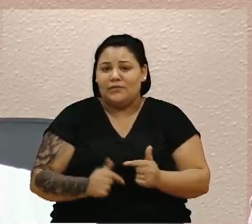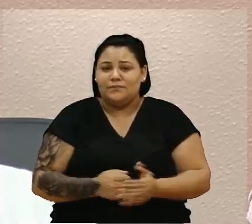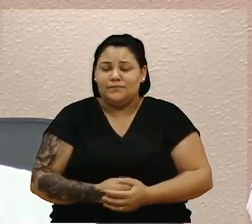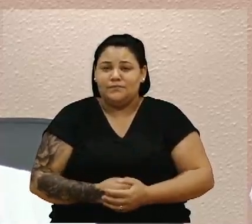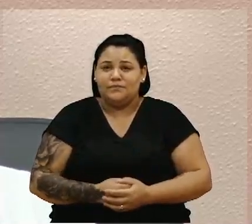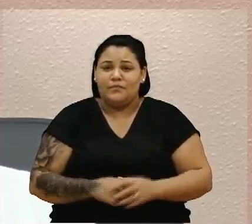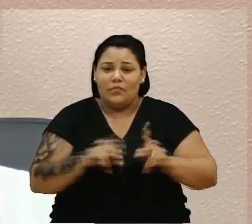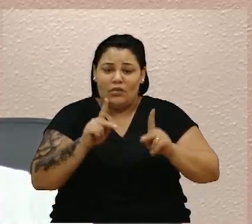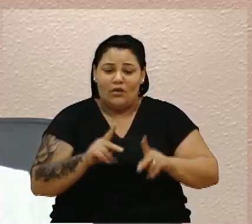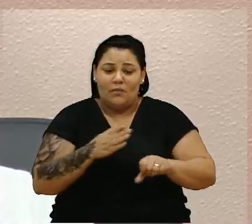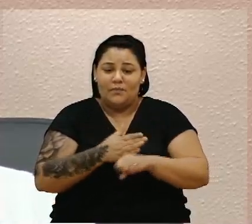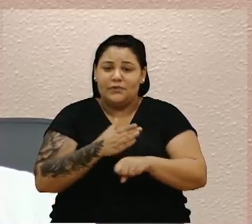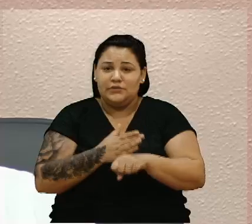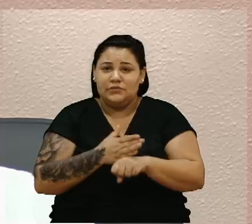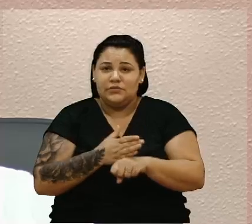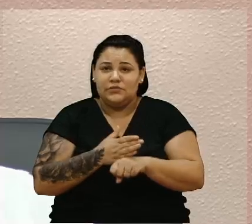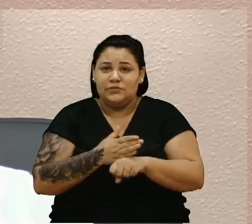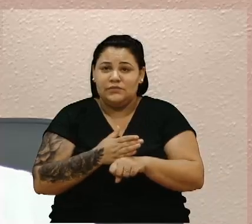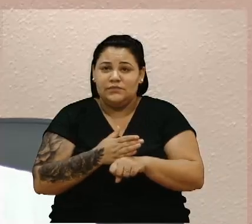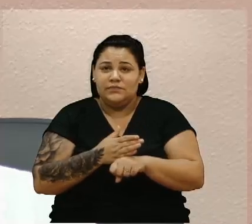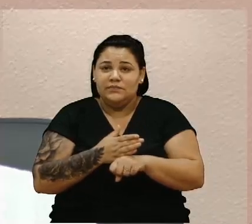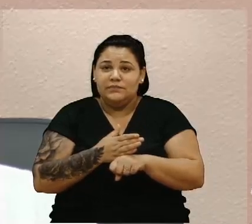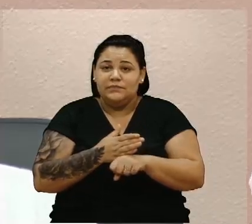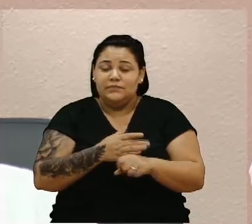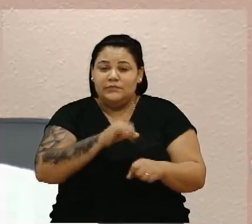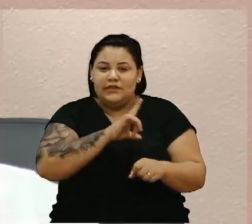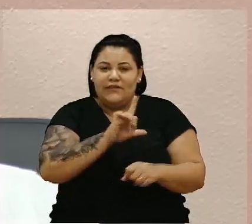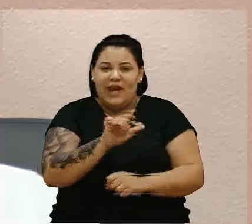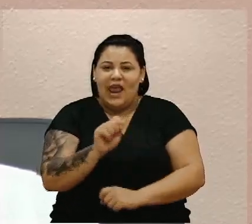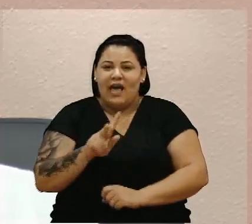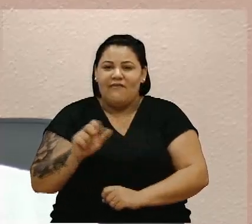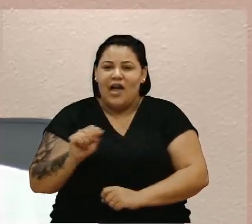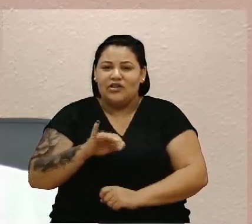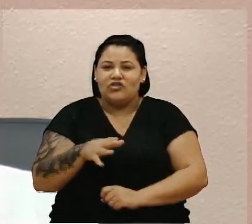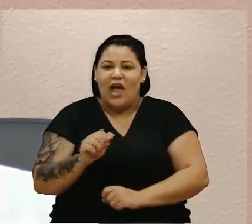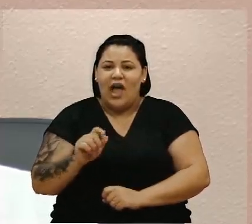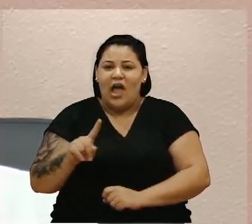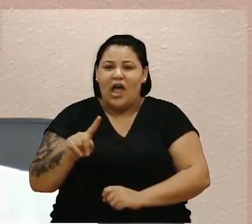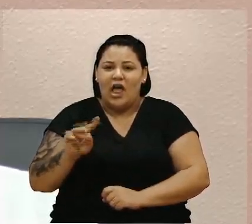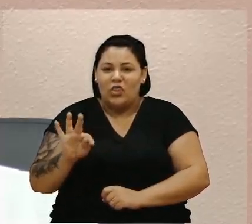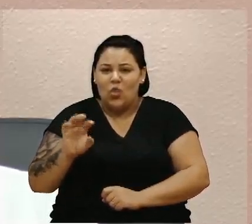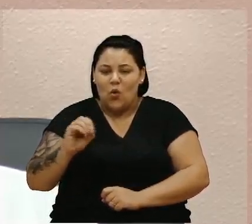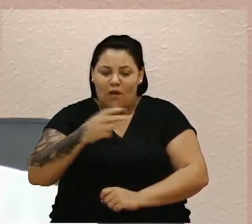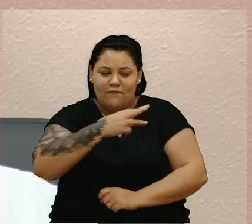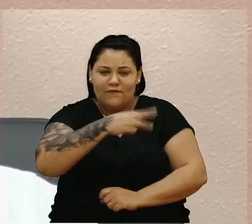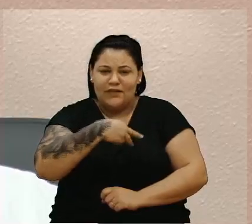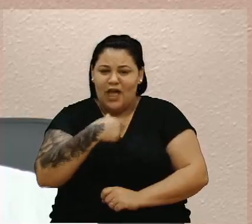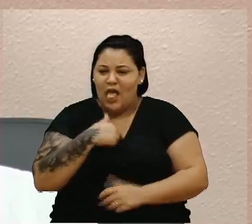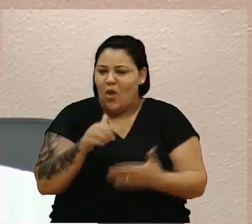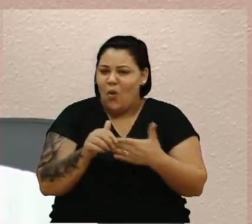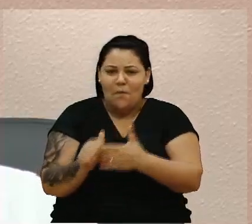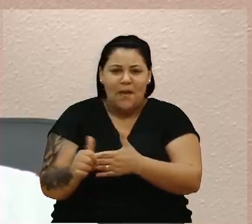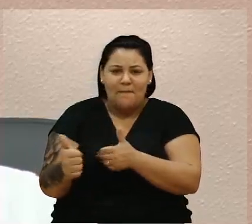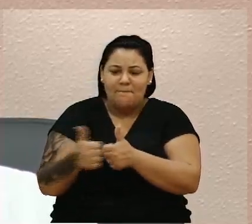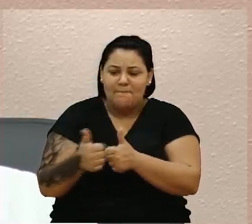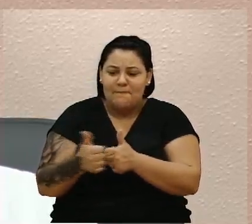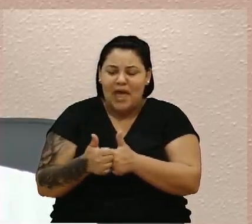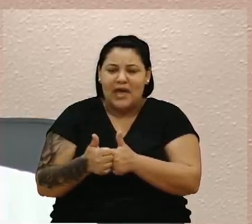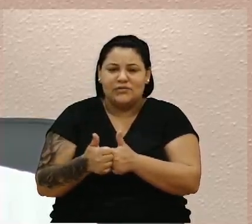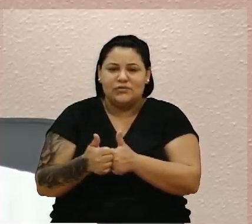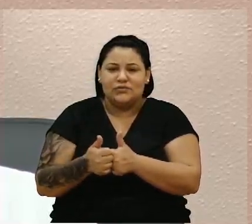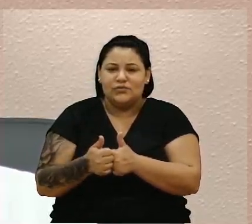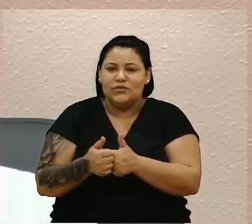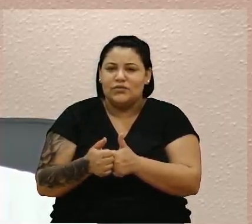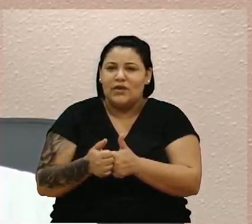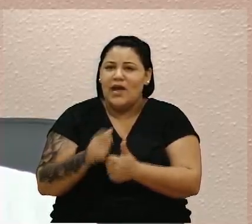elegeu nas custas da tal da Lava Jato da Avisat. Eu acompanhei de perto, ali na Senlic, não